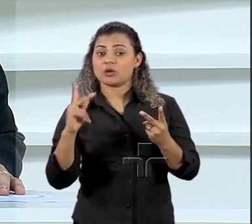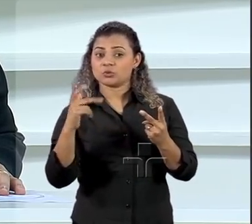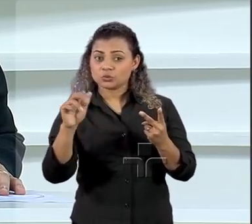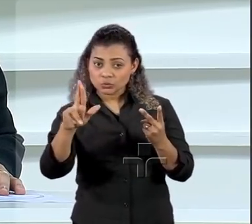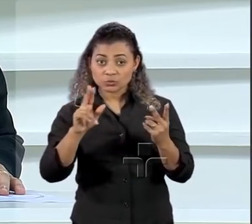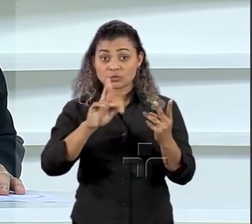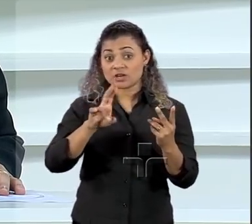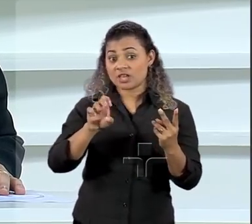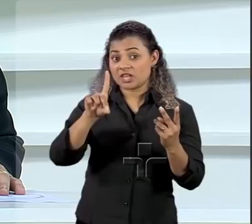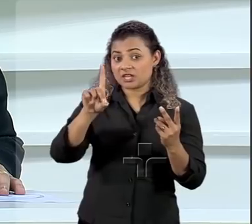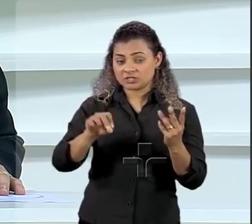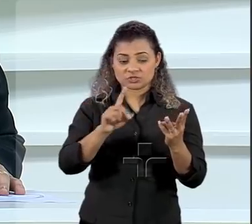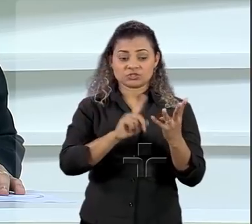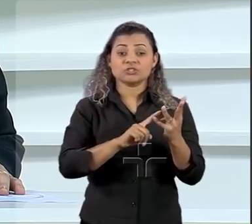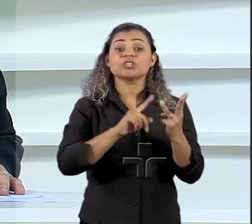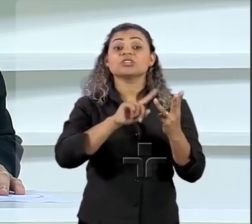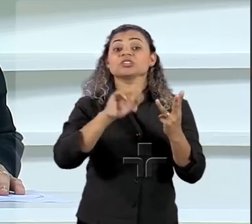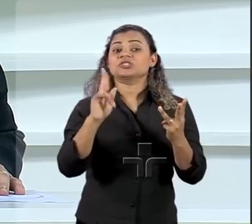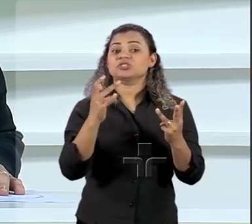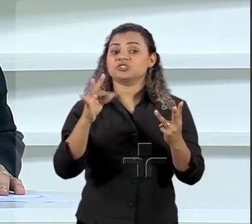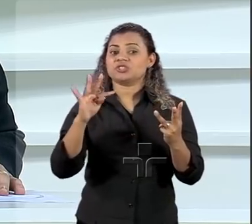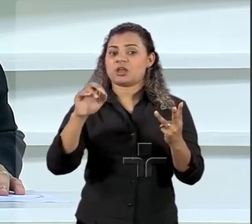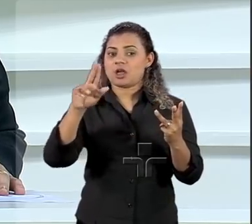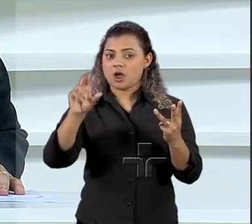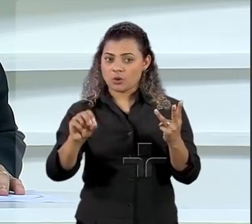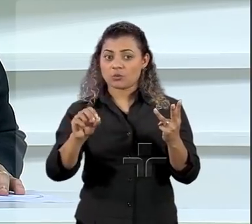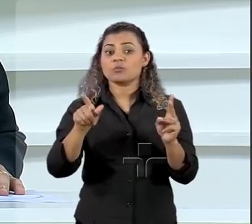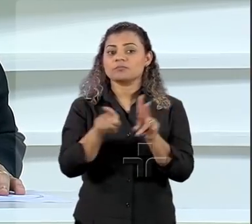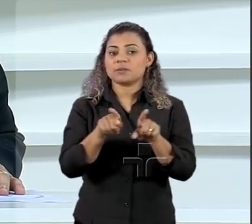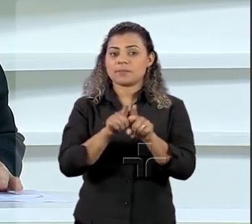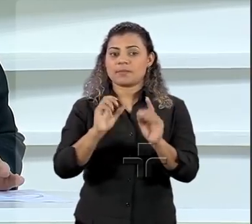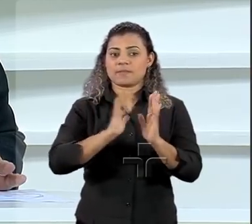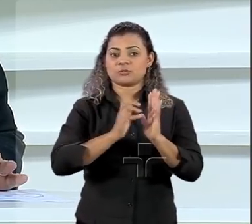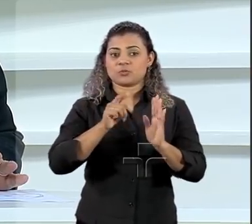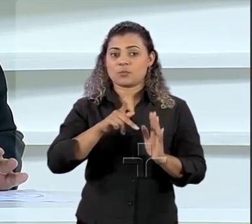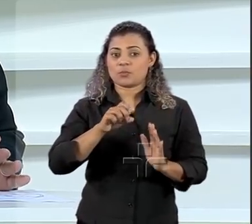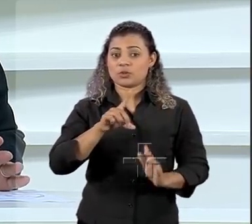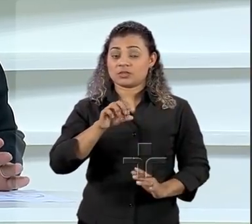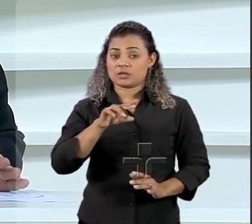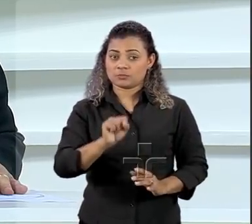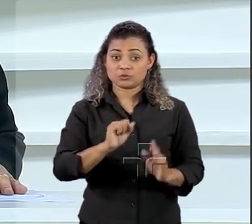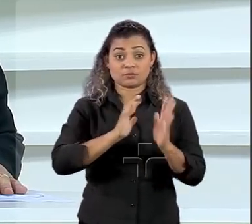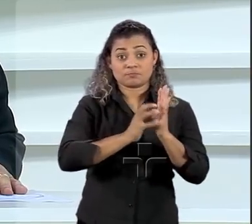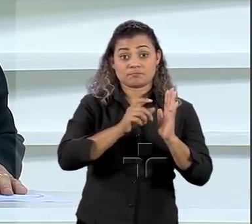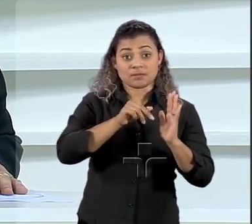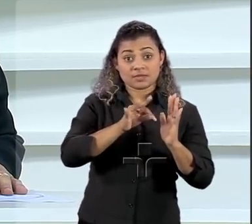Rede e Tiago Ivo Odon pelo Podemos. Aguardamos os representantes do PT,